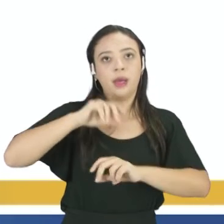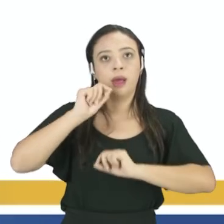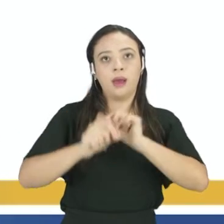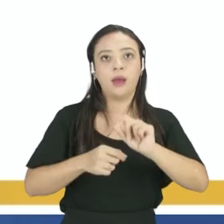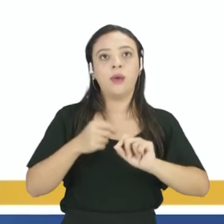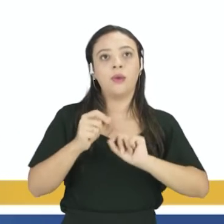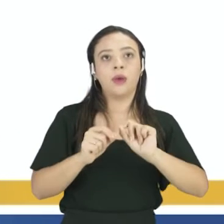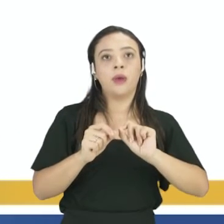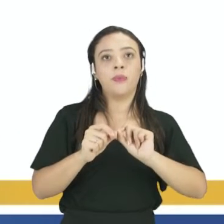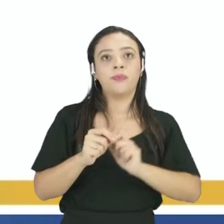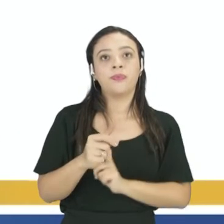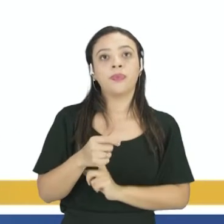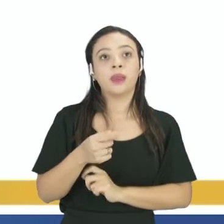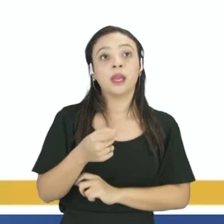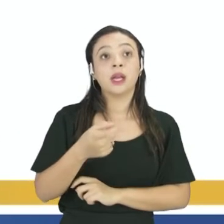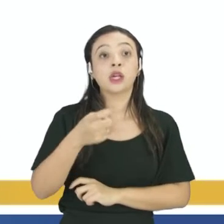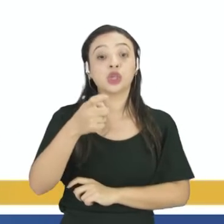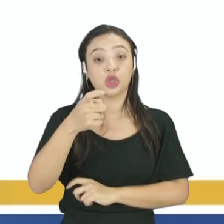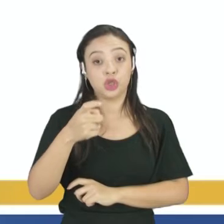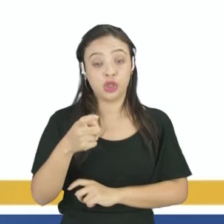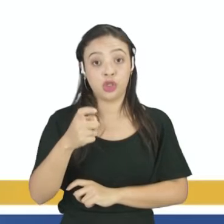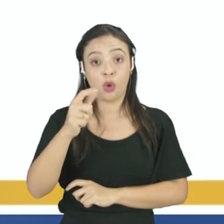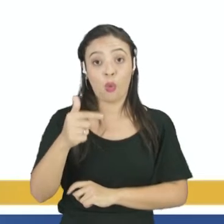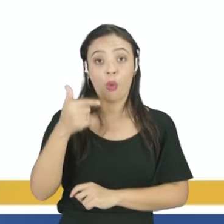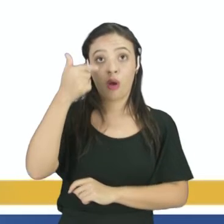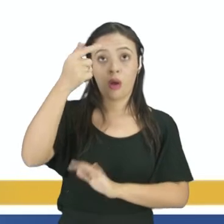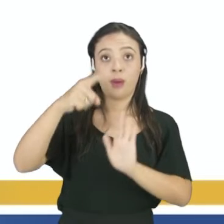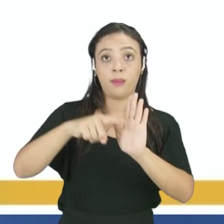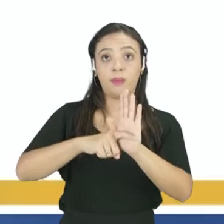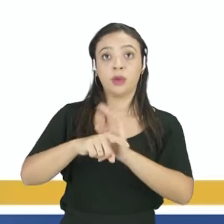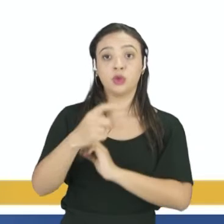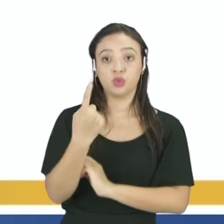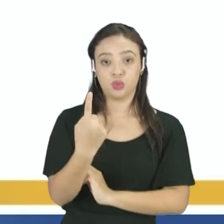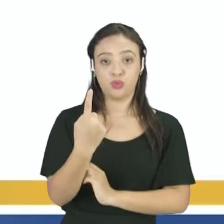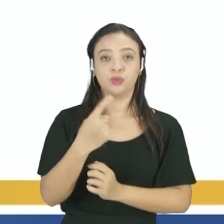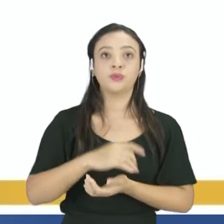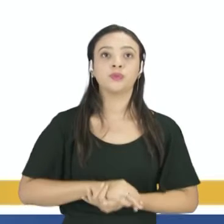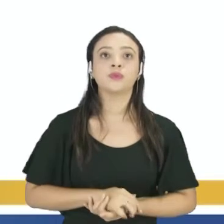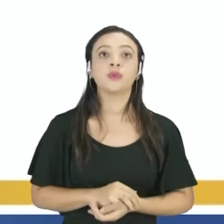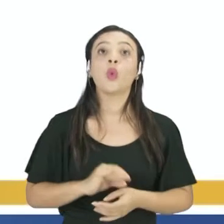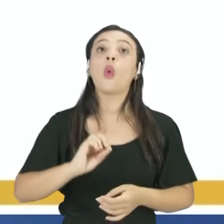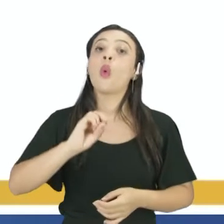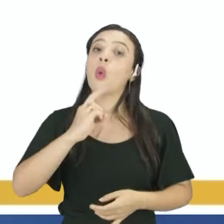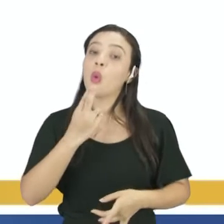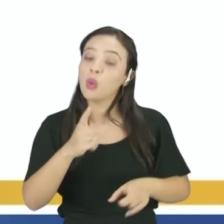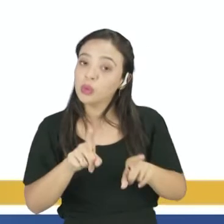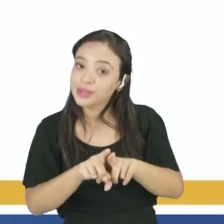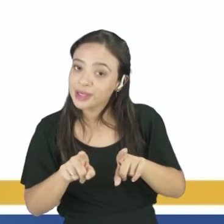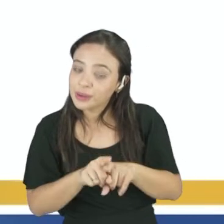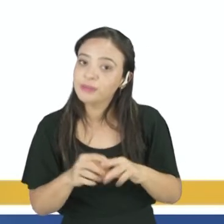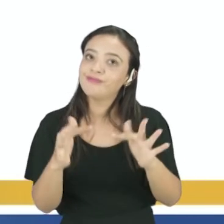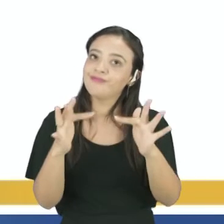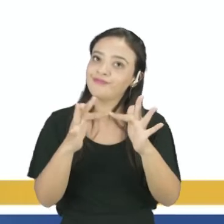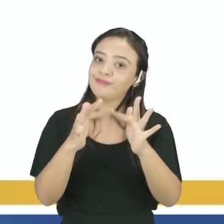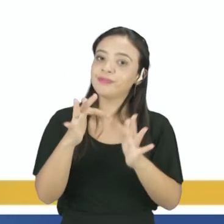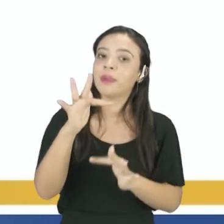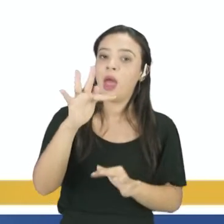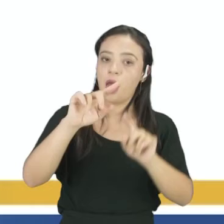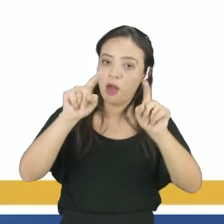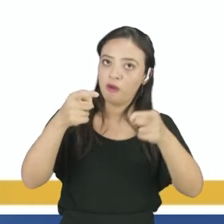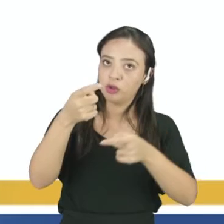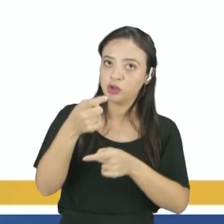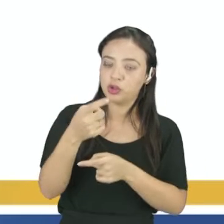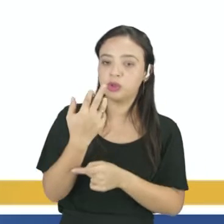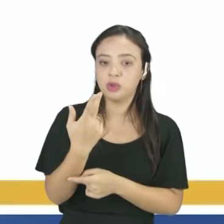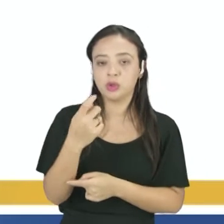o antecessor do quadrado de x, certinho? Ou ainda, notação de função, f de x igual